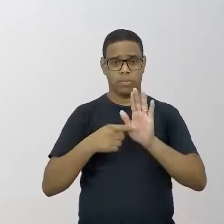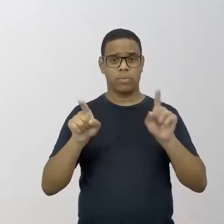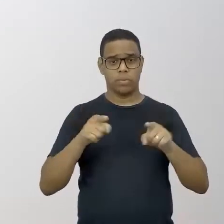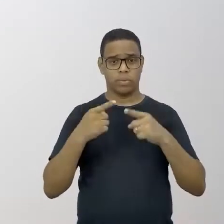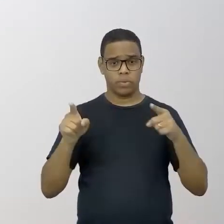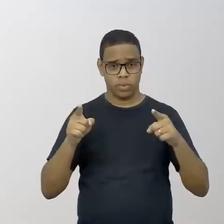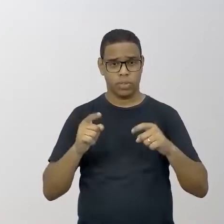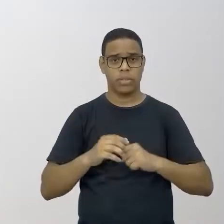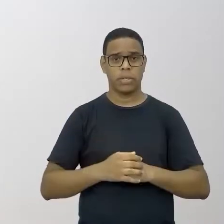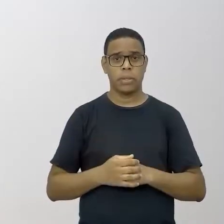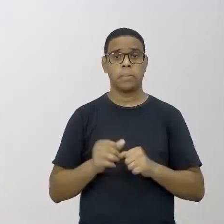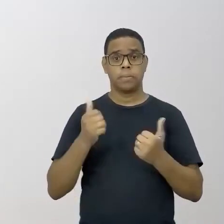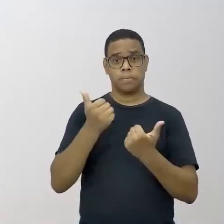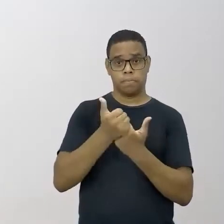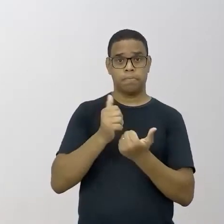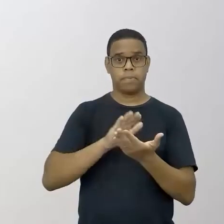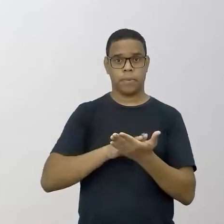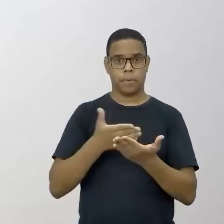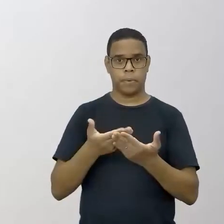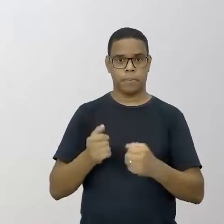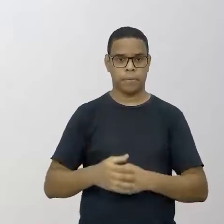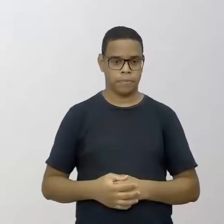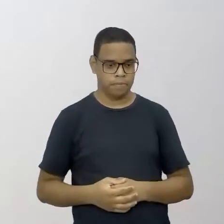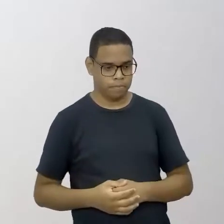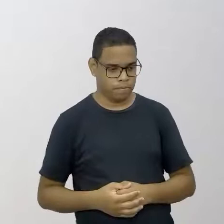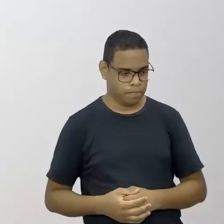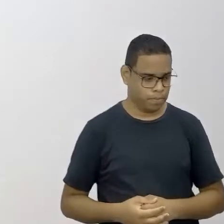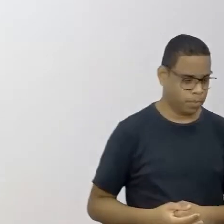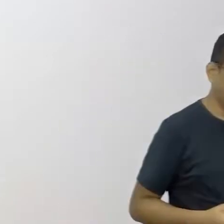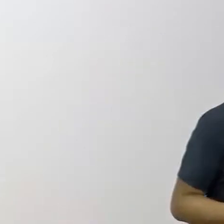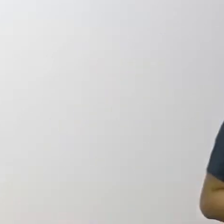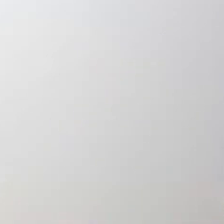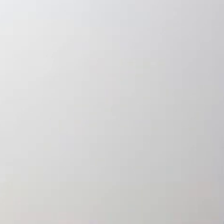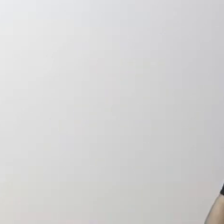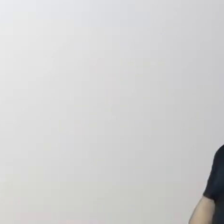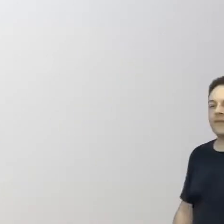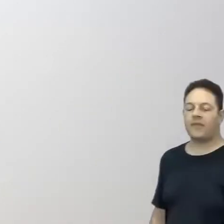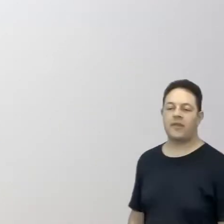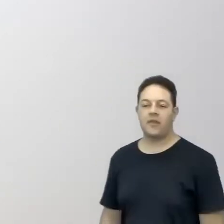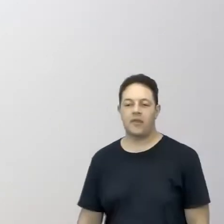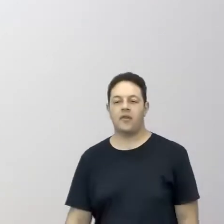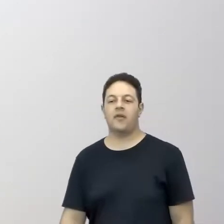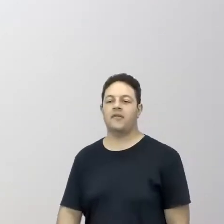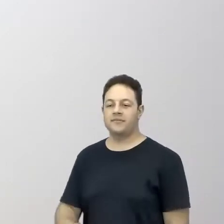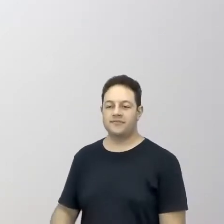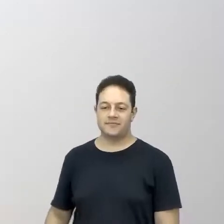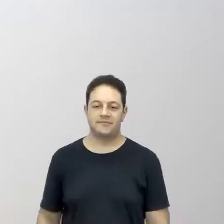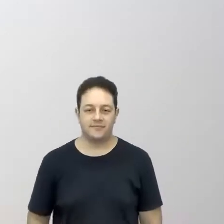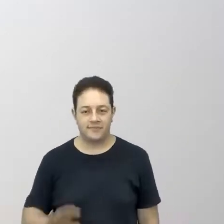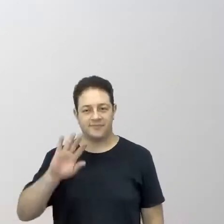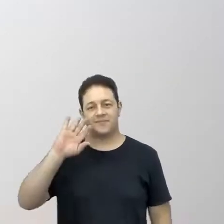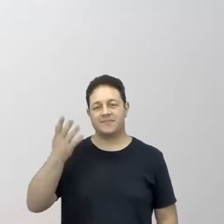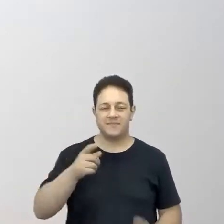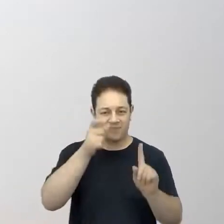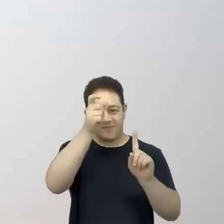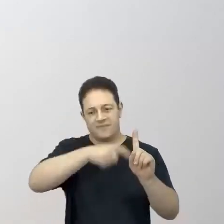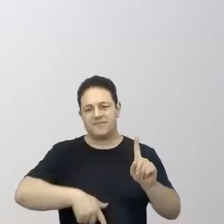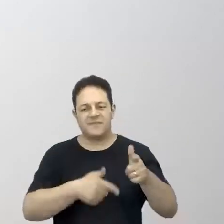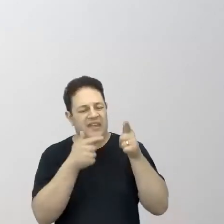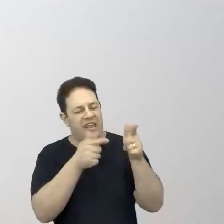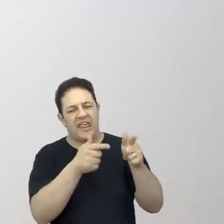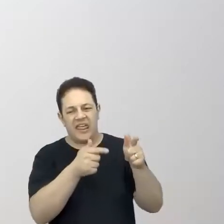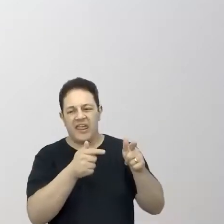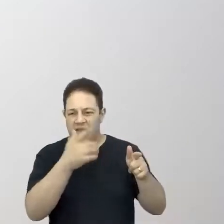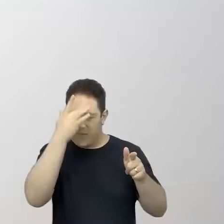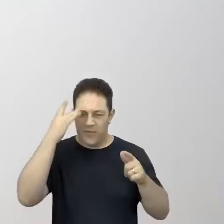música no Festival da Canção que tinha na TV Record, e ele foi vaiado, ele foi super vaiado por toda a